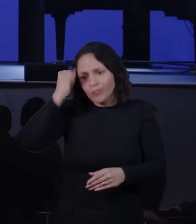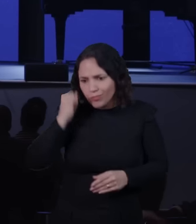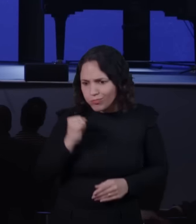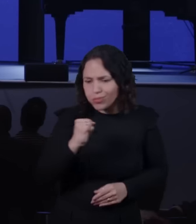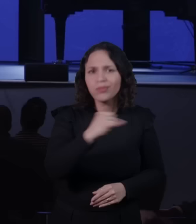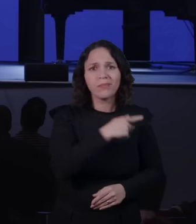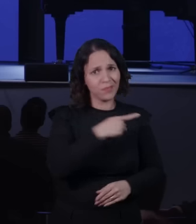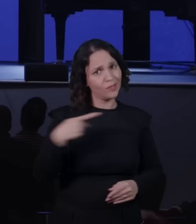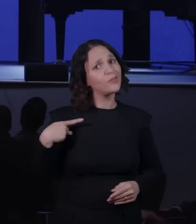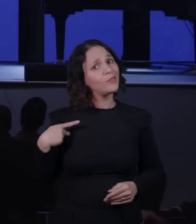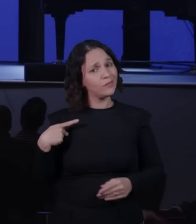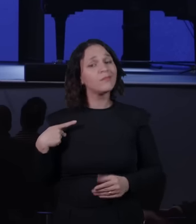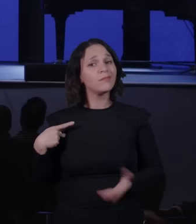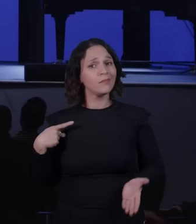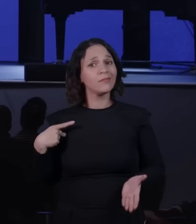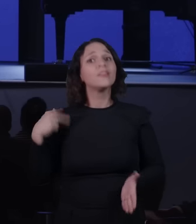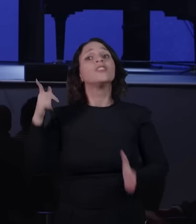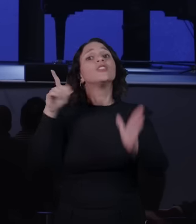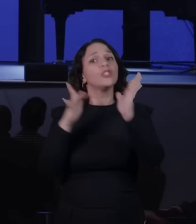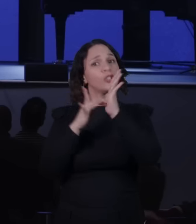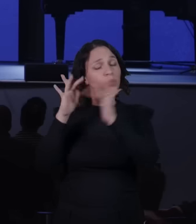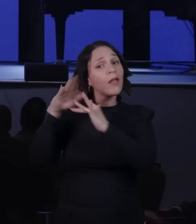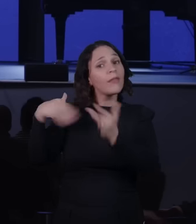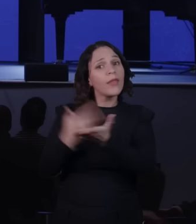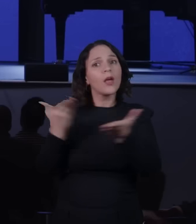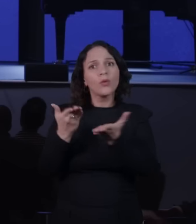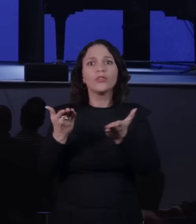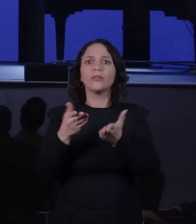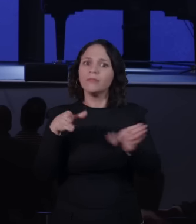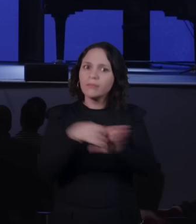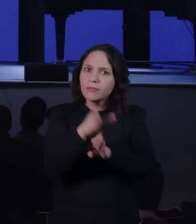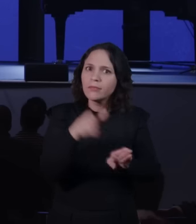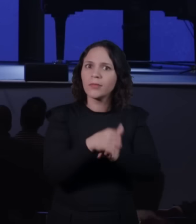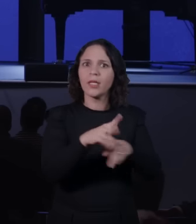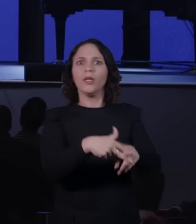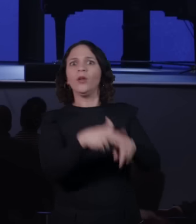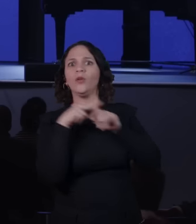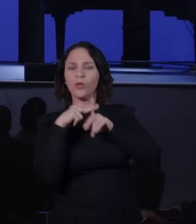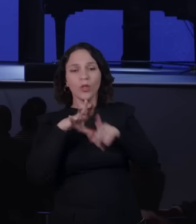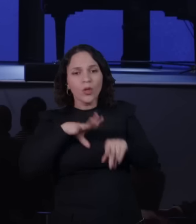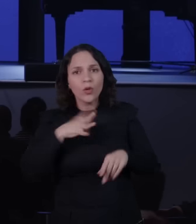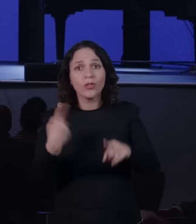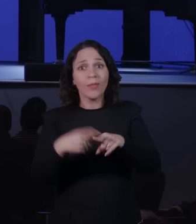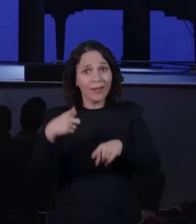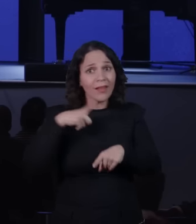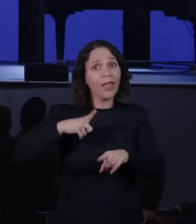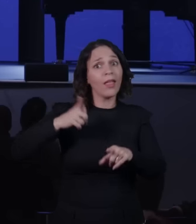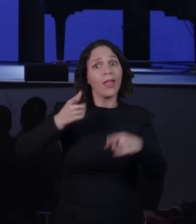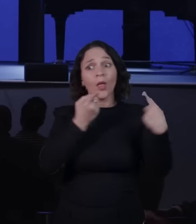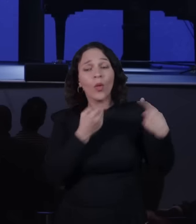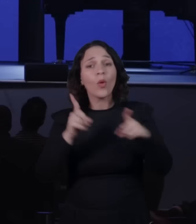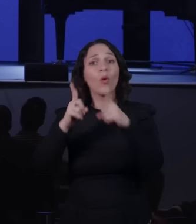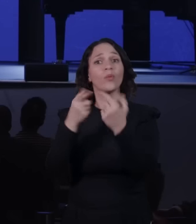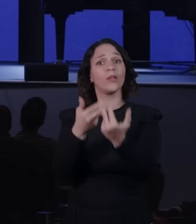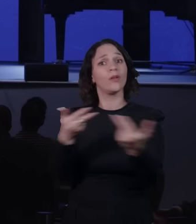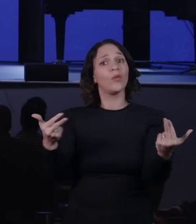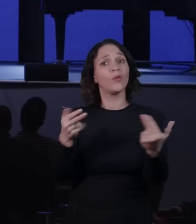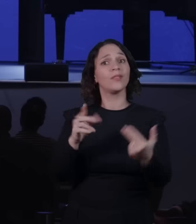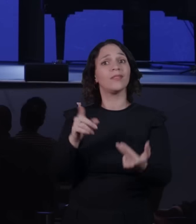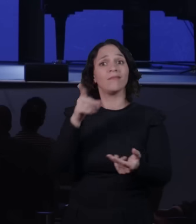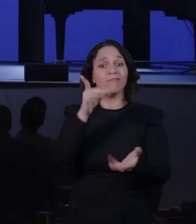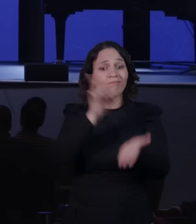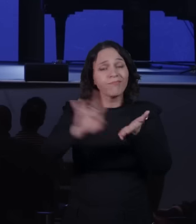de hoje. Ele ainda os exorta e os encoraja, porque nós ainda lutamos contra um sistema anti-Deus,